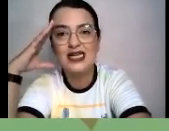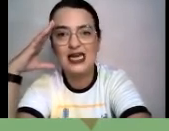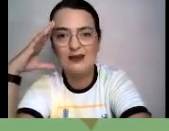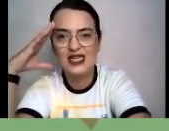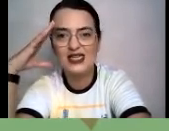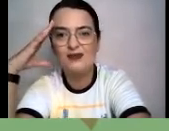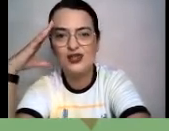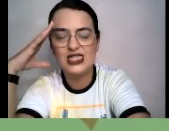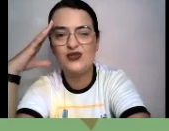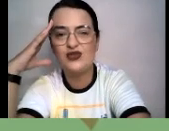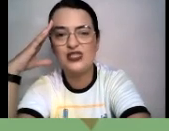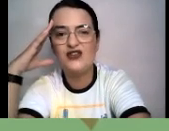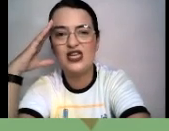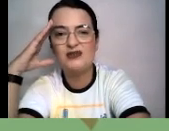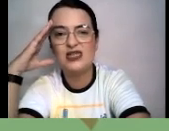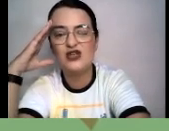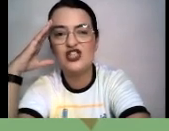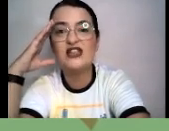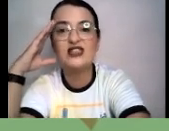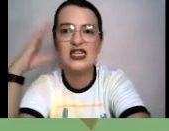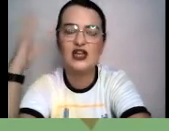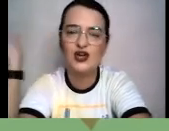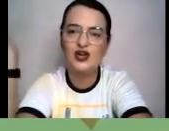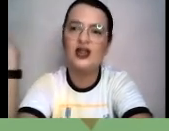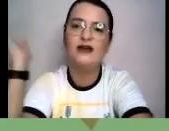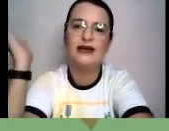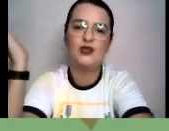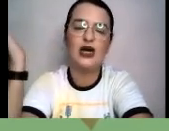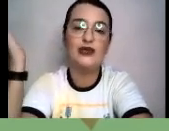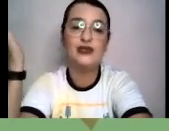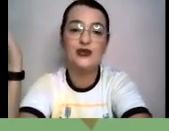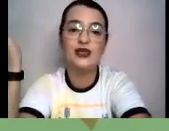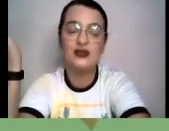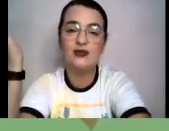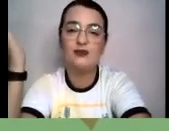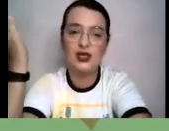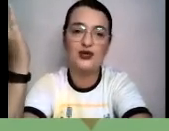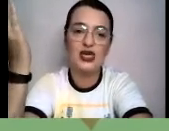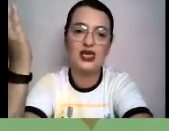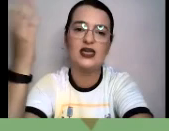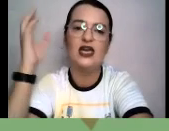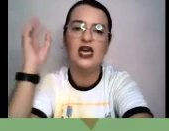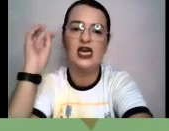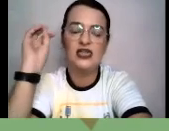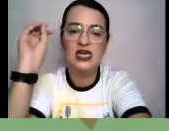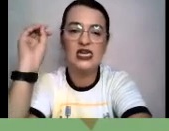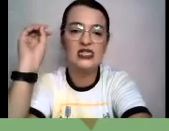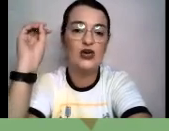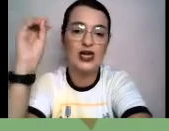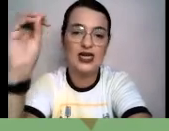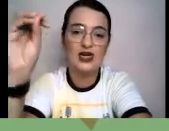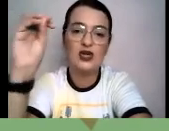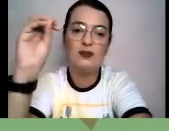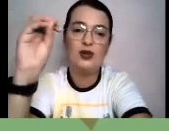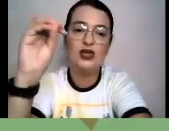é praticamente impossível nos referirmos a um Estado sem território. Passou um carro de som aqui, me perdoe aí. Indique em